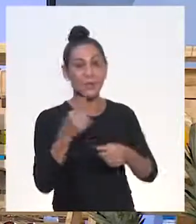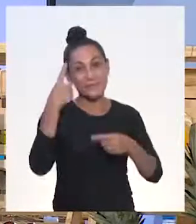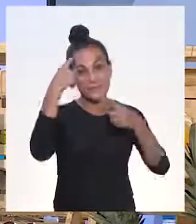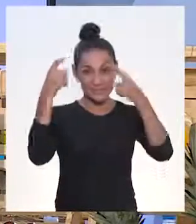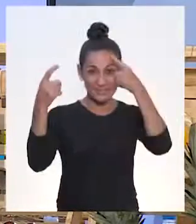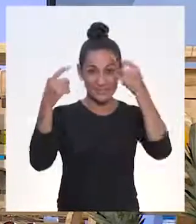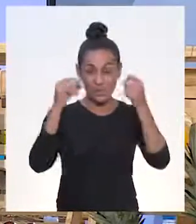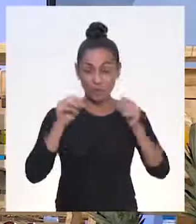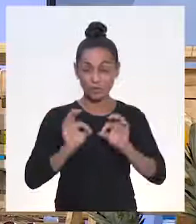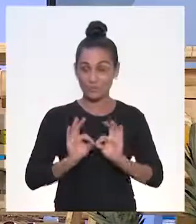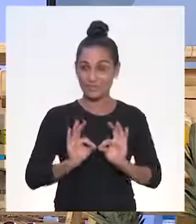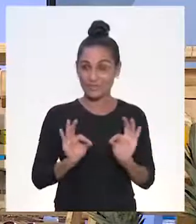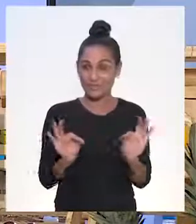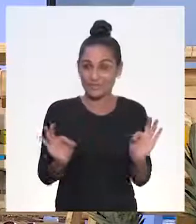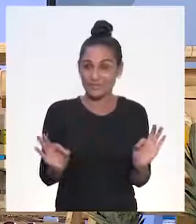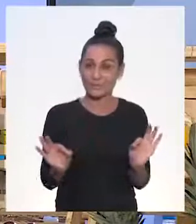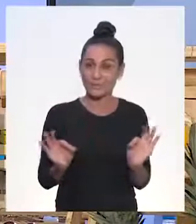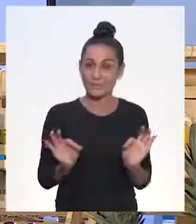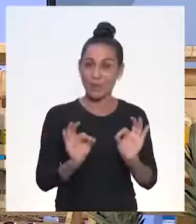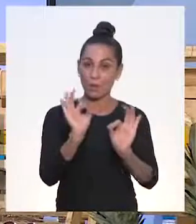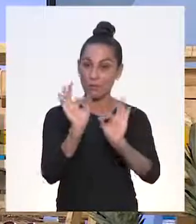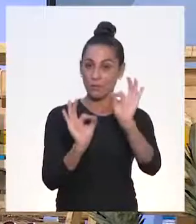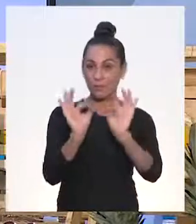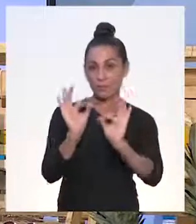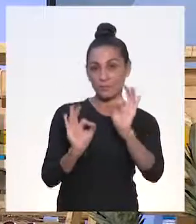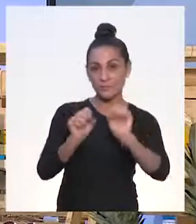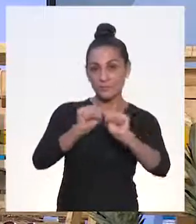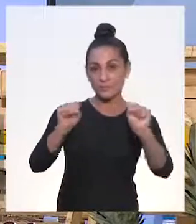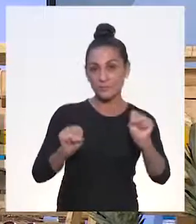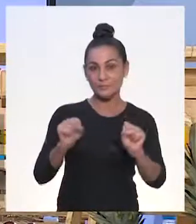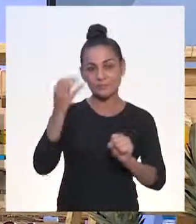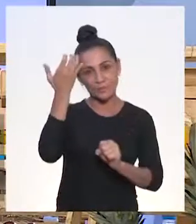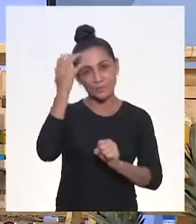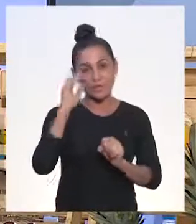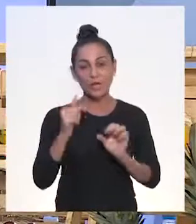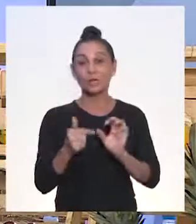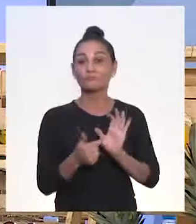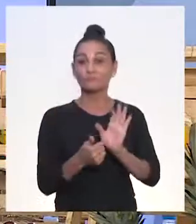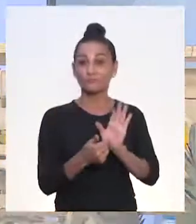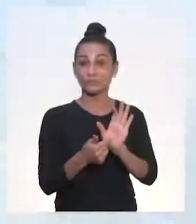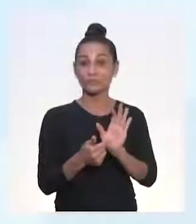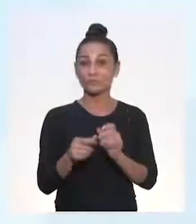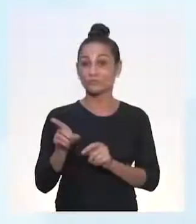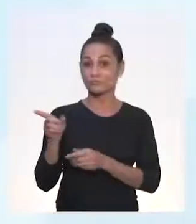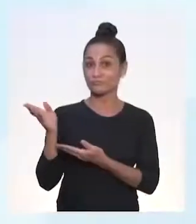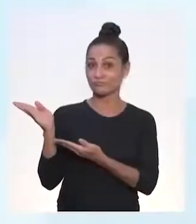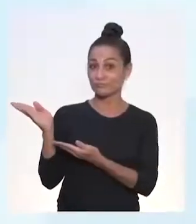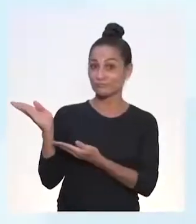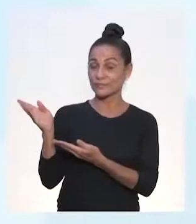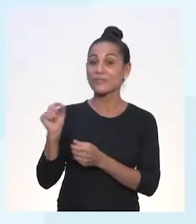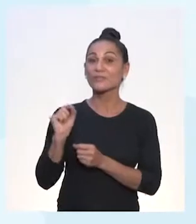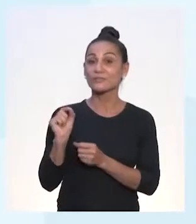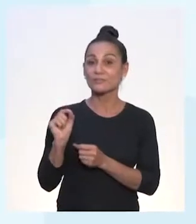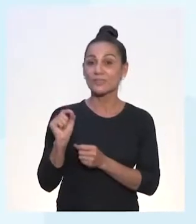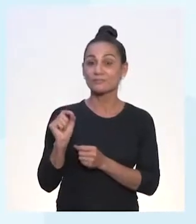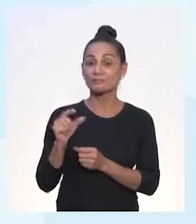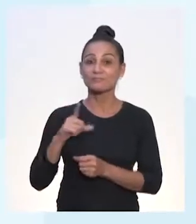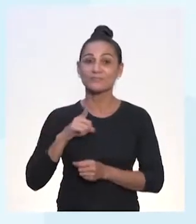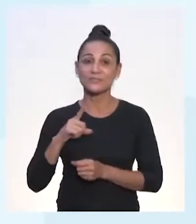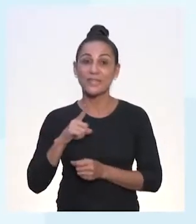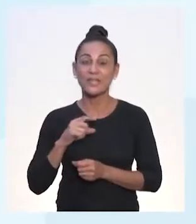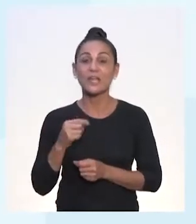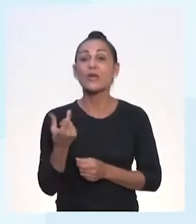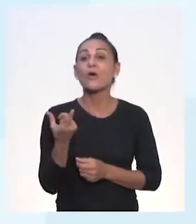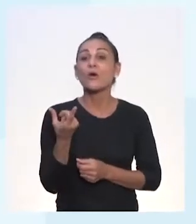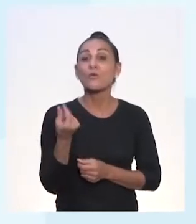mais simples, montar esse sistema, mas vamos tentar resolver. Na telinha de vocês vai aparecer a resolução, que eu tenho lá o seguinte. Então eu quero saber